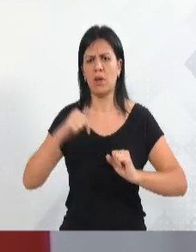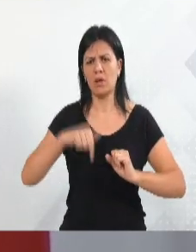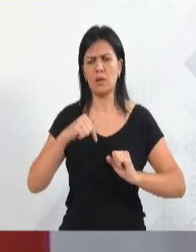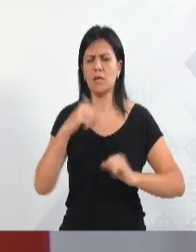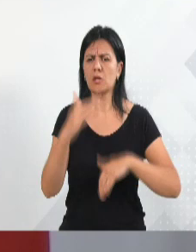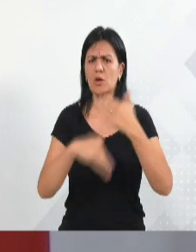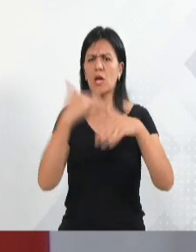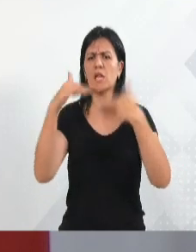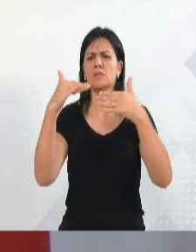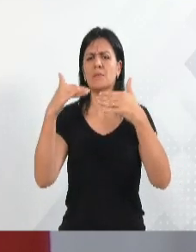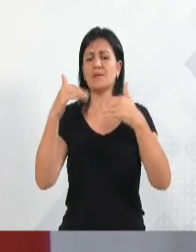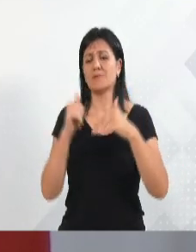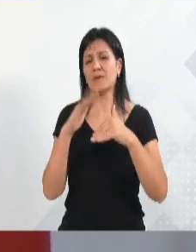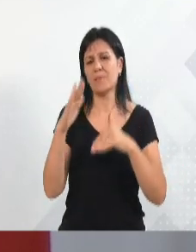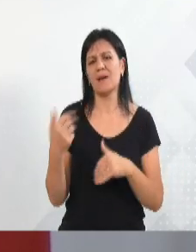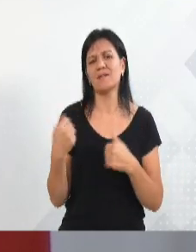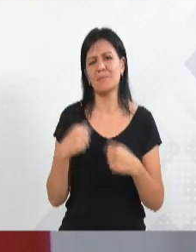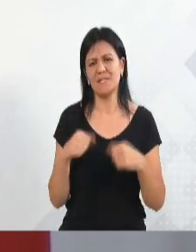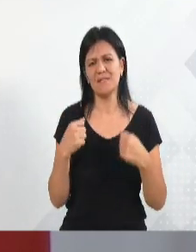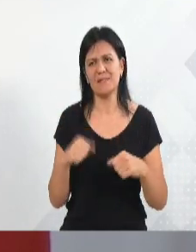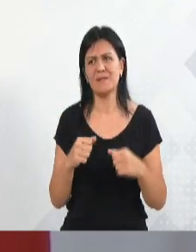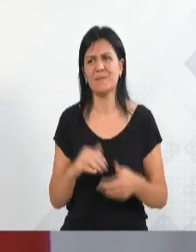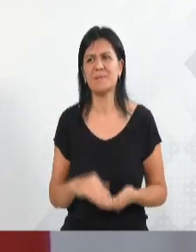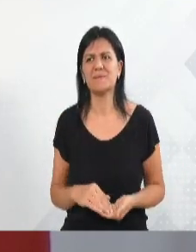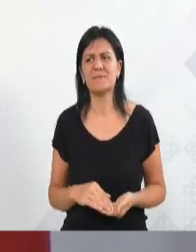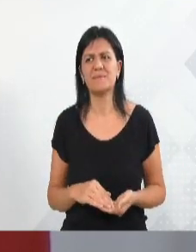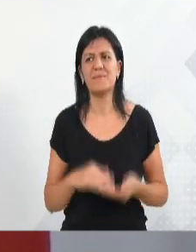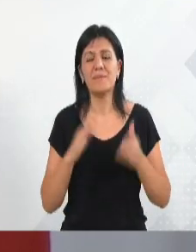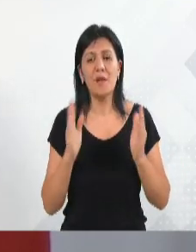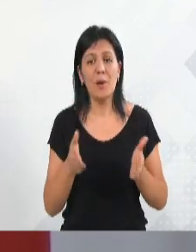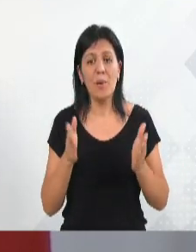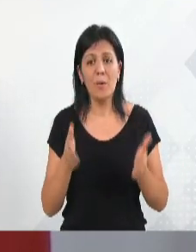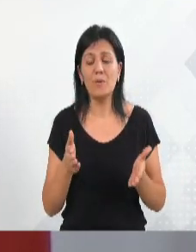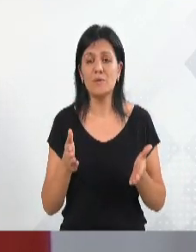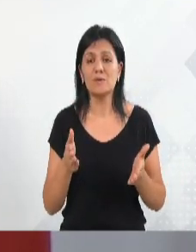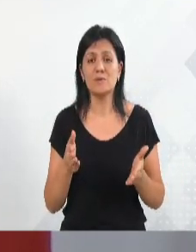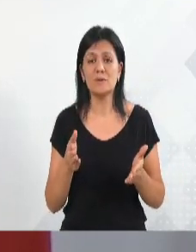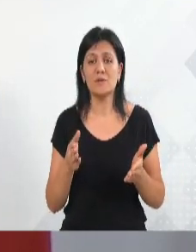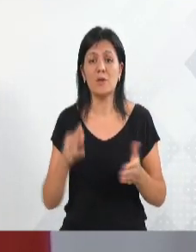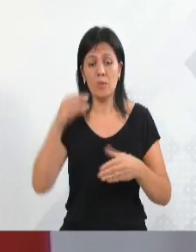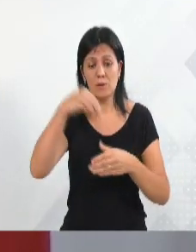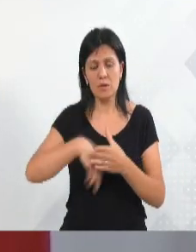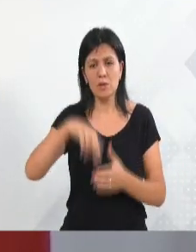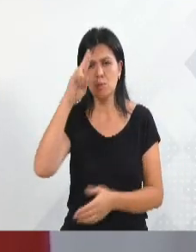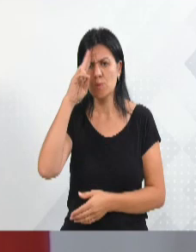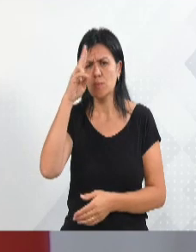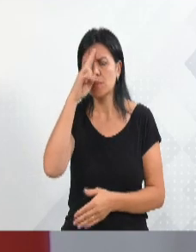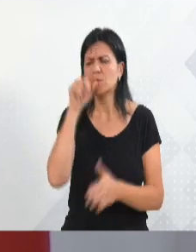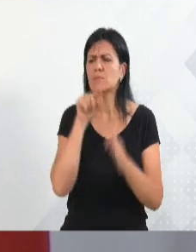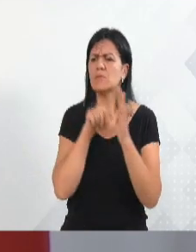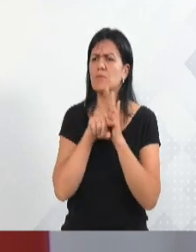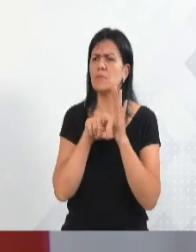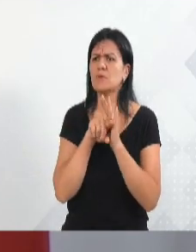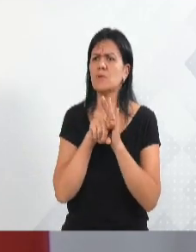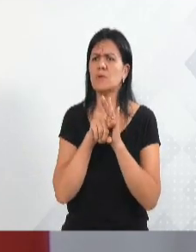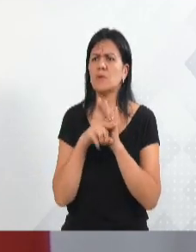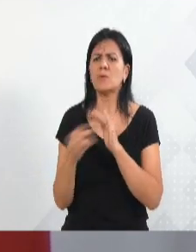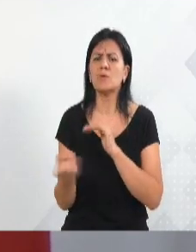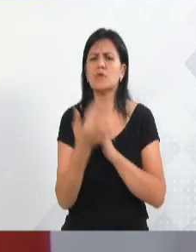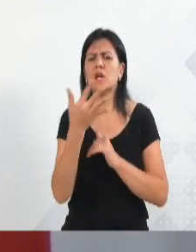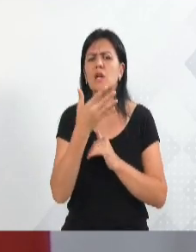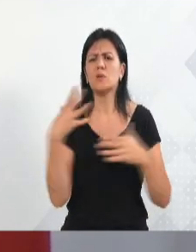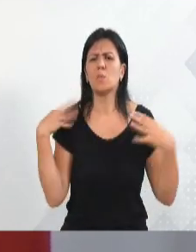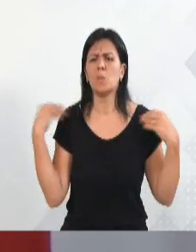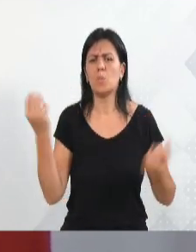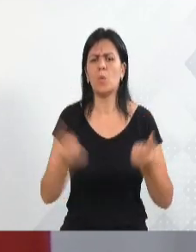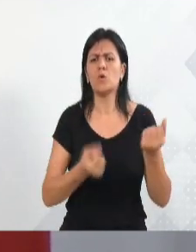progresso, que é o que nós mais precisamos. Hoje, quando circula aí dentro de um Uber, pergunto, a maioria das pessoas que fazem Uber em Blumenau